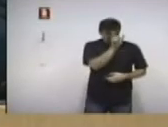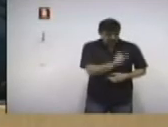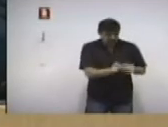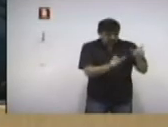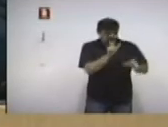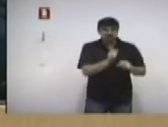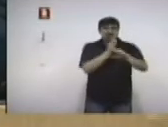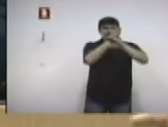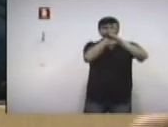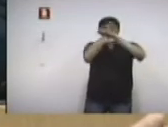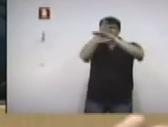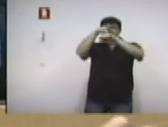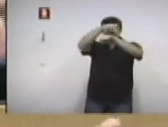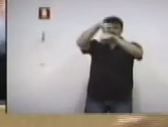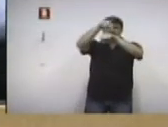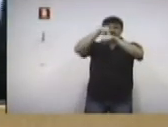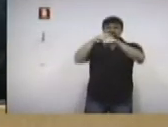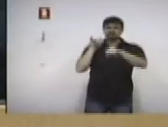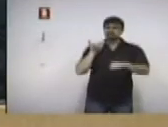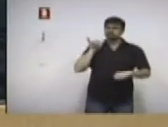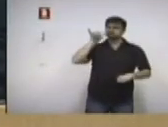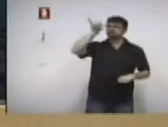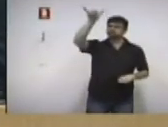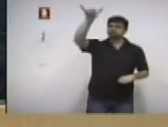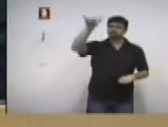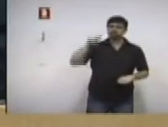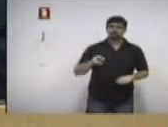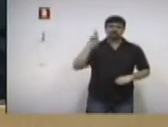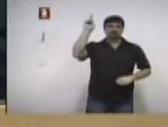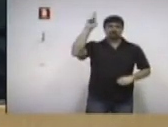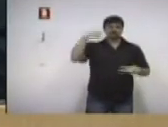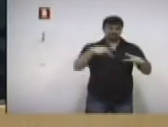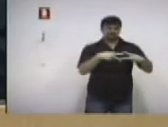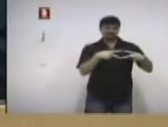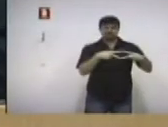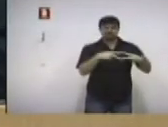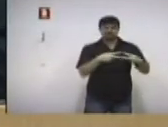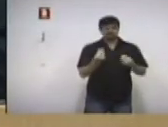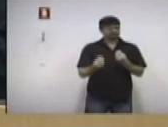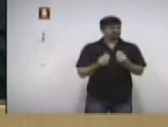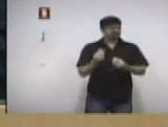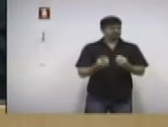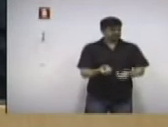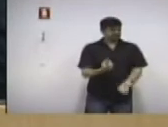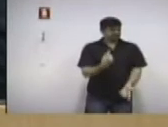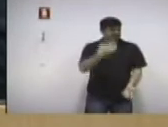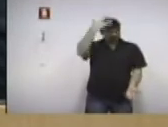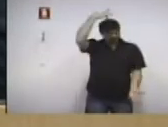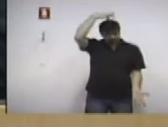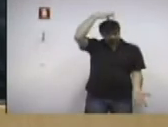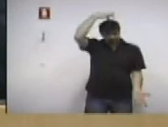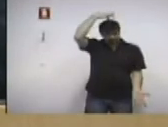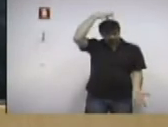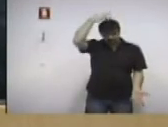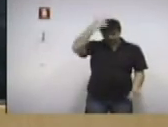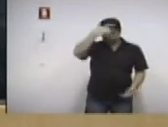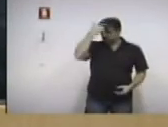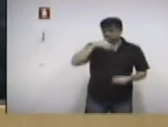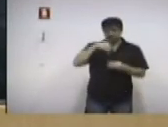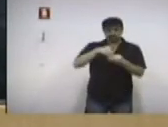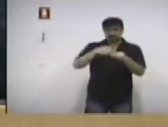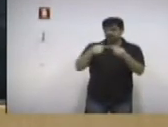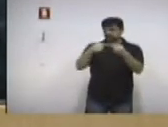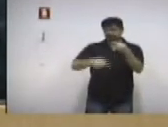de assuntos institucionais e federativos portanto adianta o meu voto contrário no que se